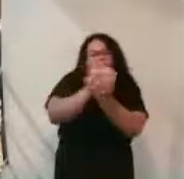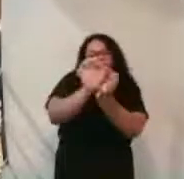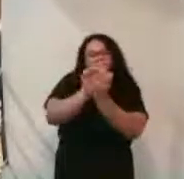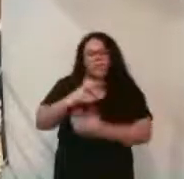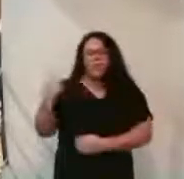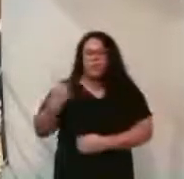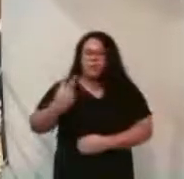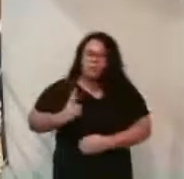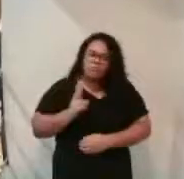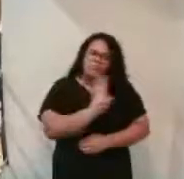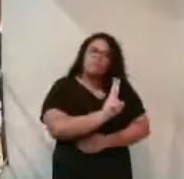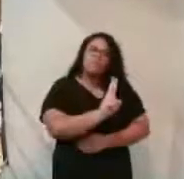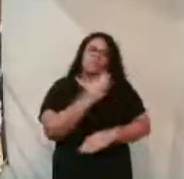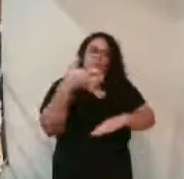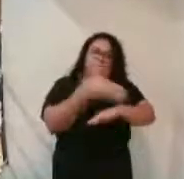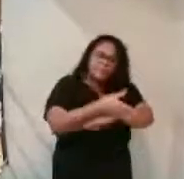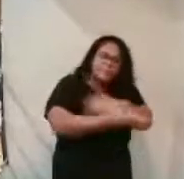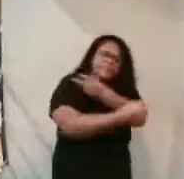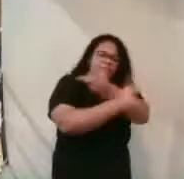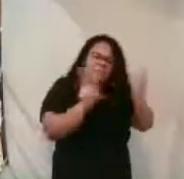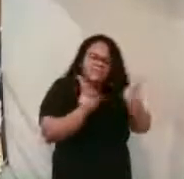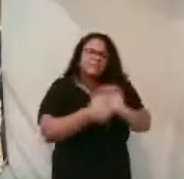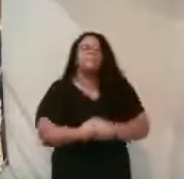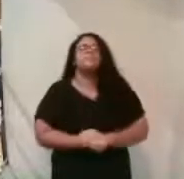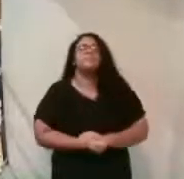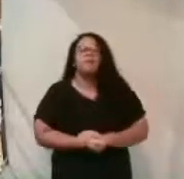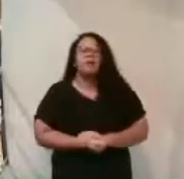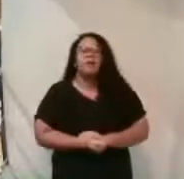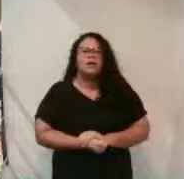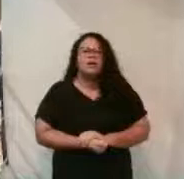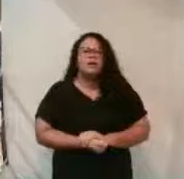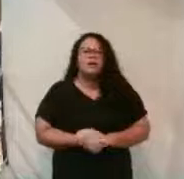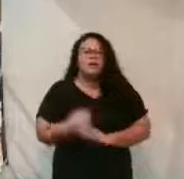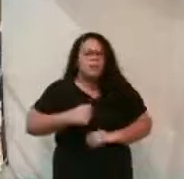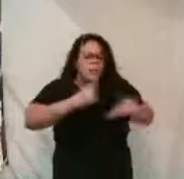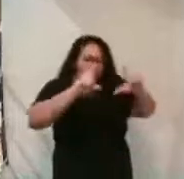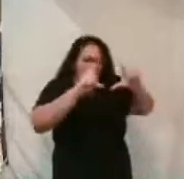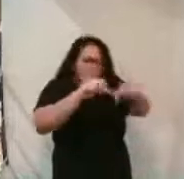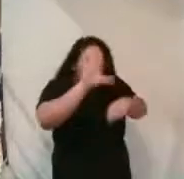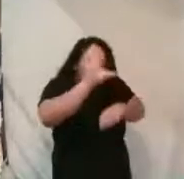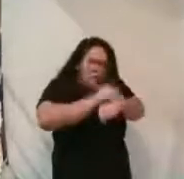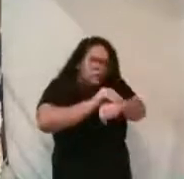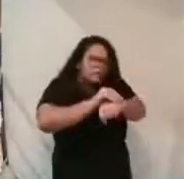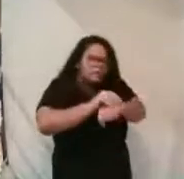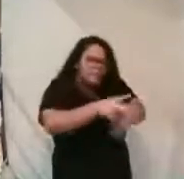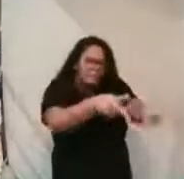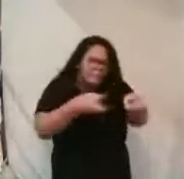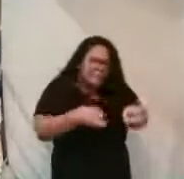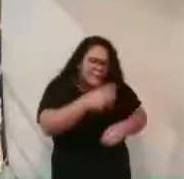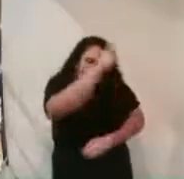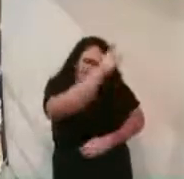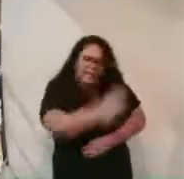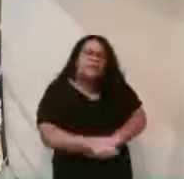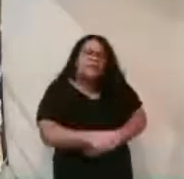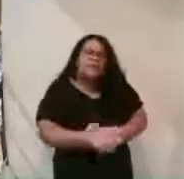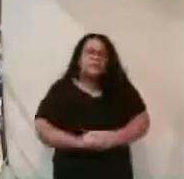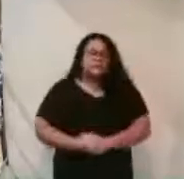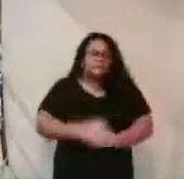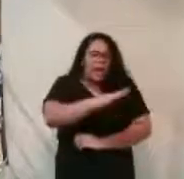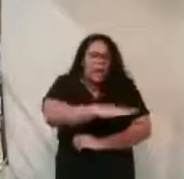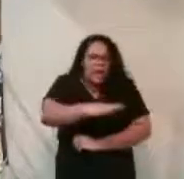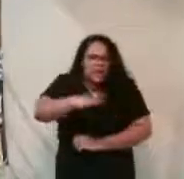e eu tirei uma foto, eu vi lá uma criança comendo um pão com uma barata assim na mão